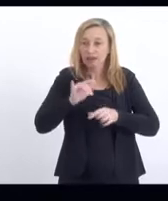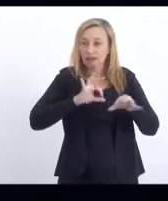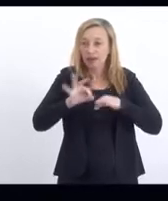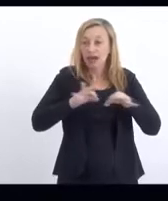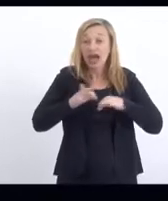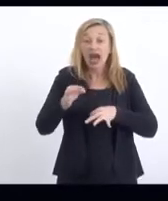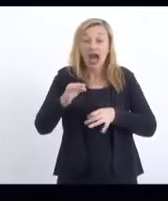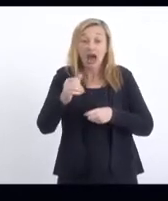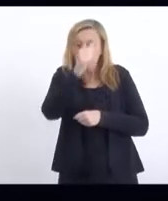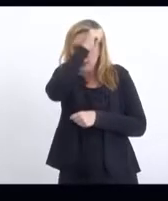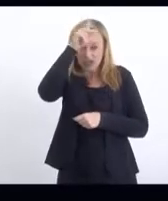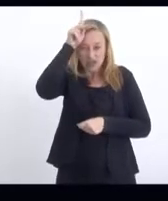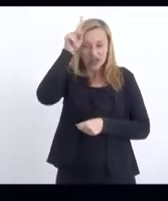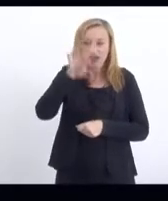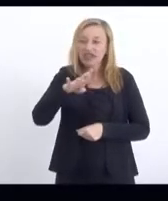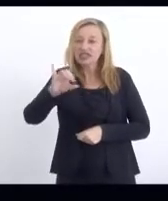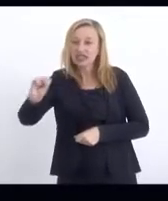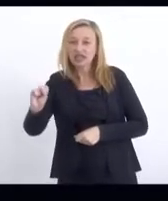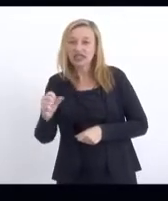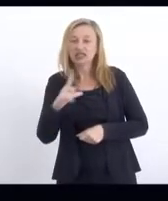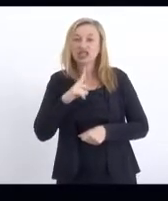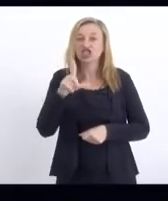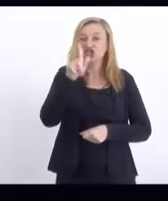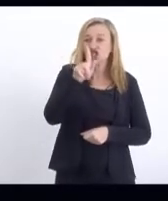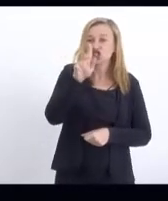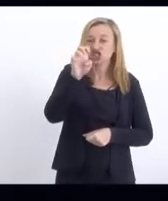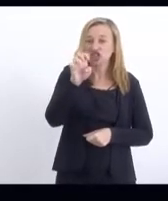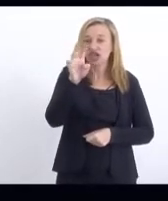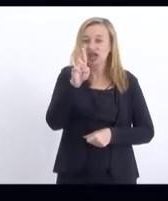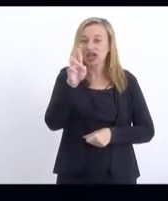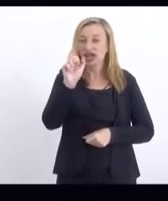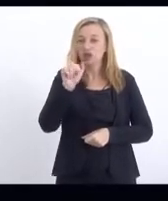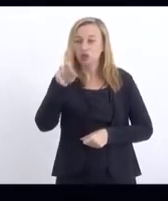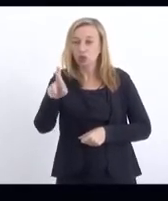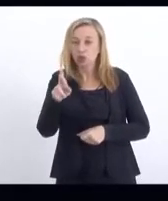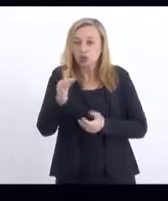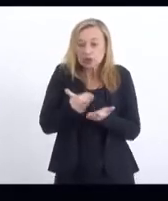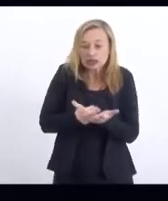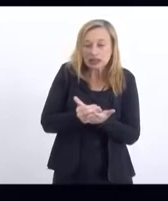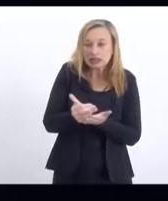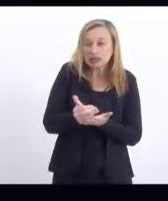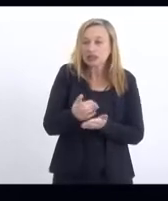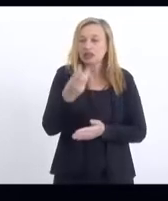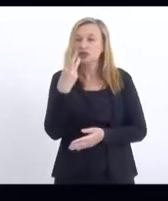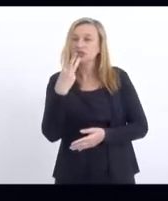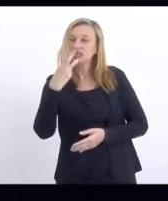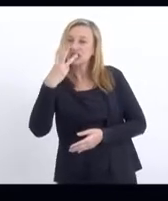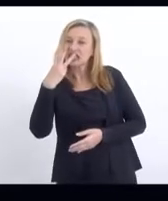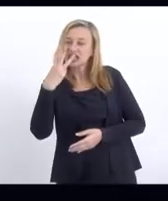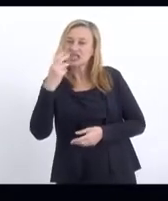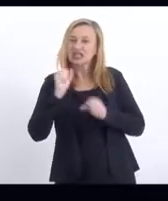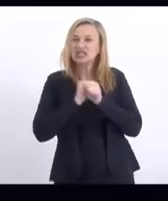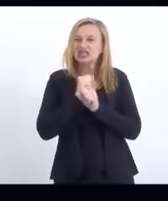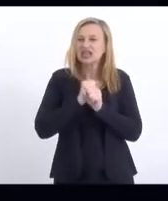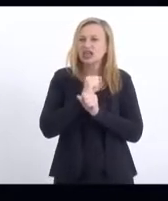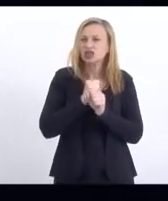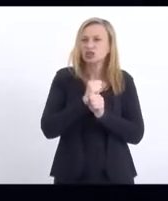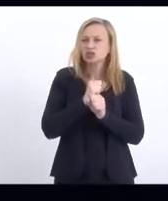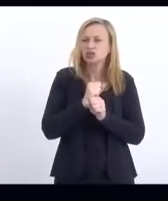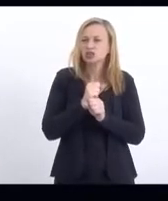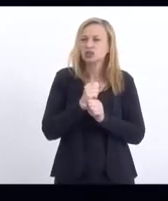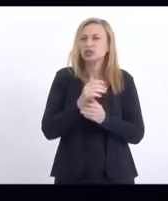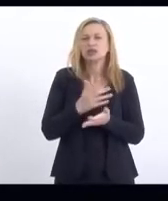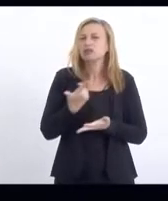de Varriçai está com um gerador, desde que inaugurou há quase 3 anos, não tem energia suficiente lá